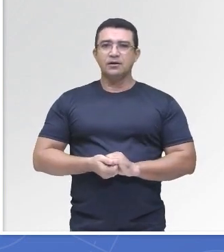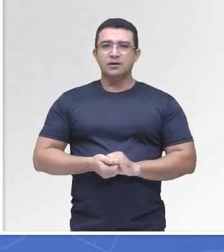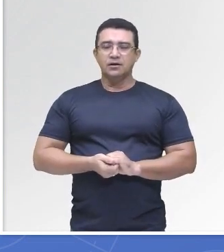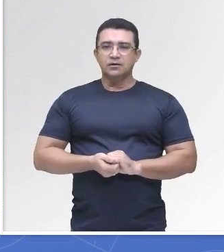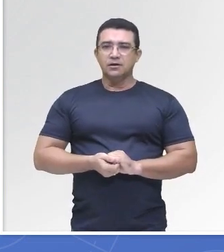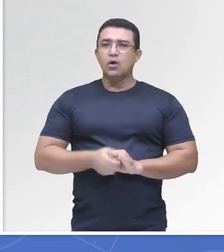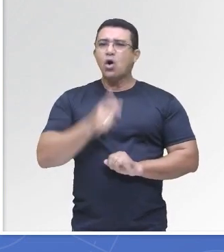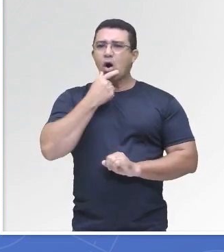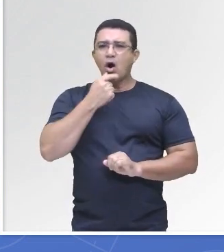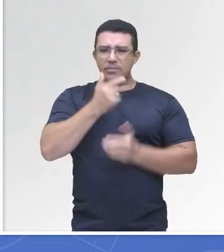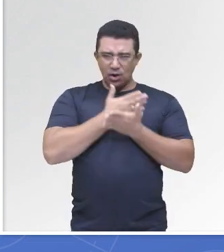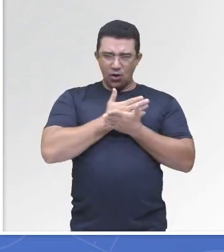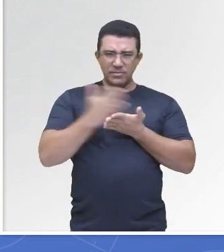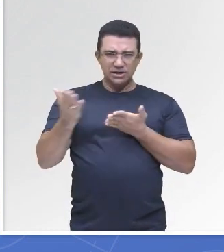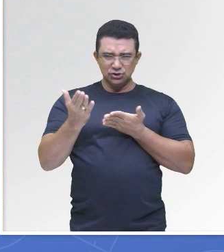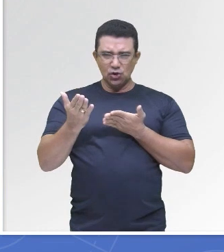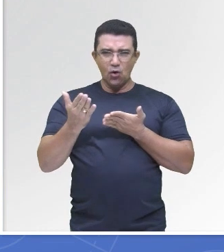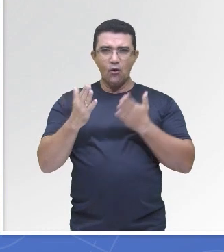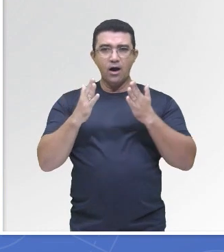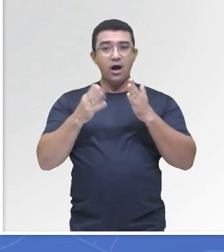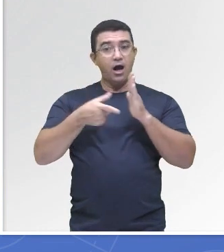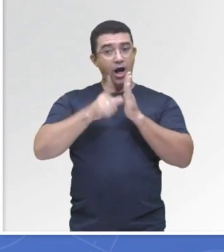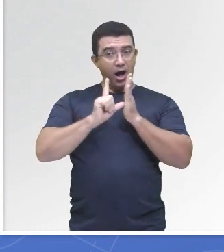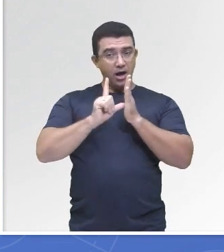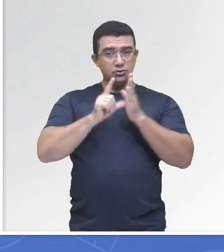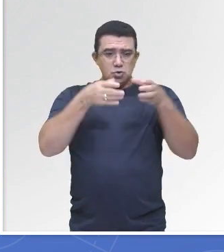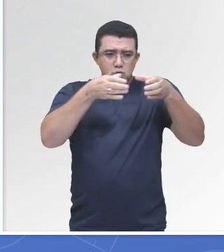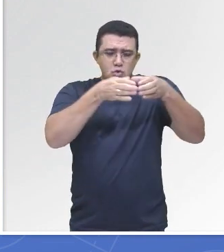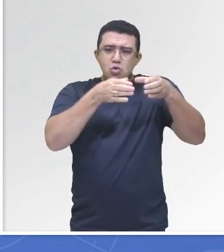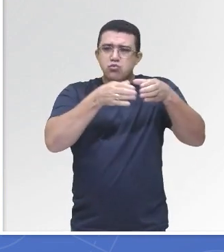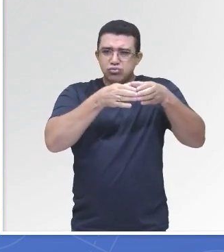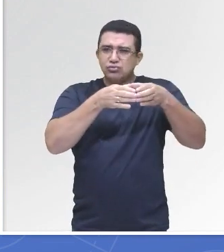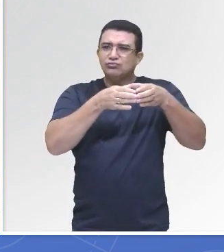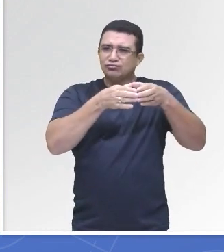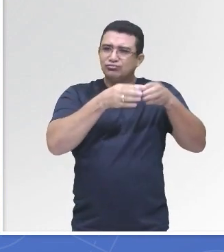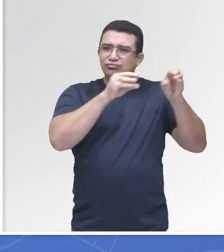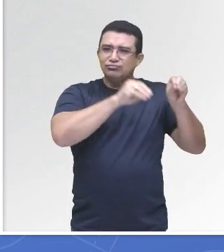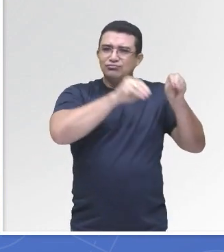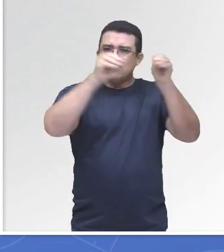local fixo. Antes, os bandos eles tinham que se mudar